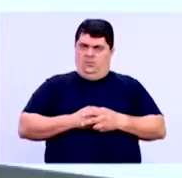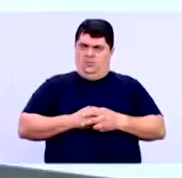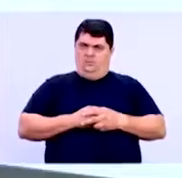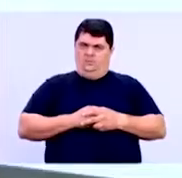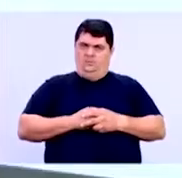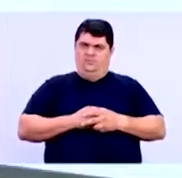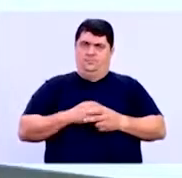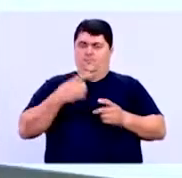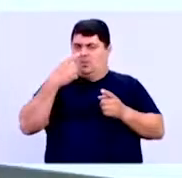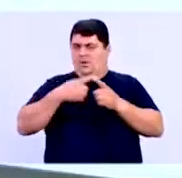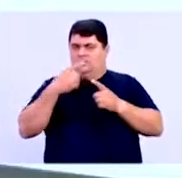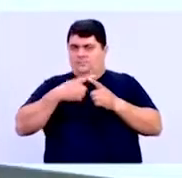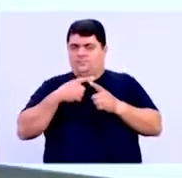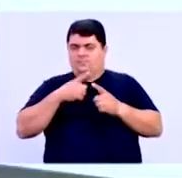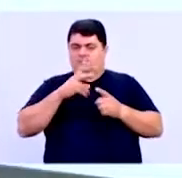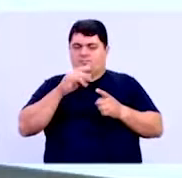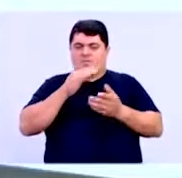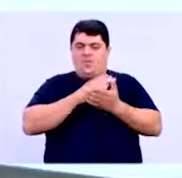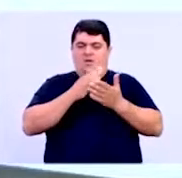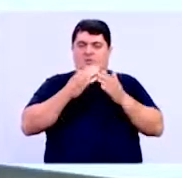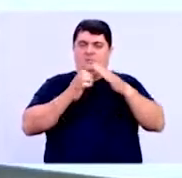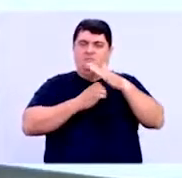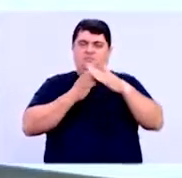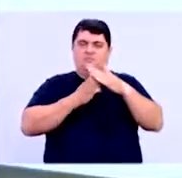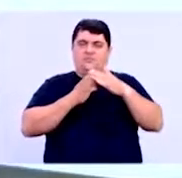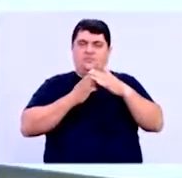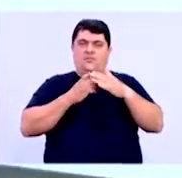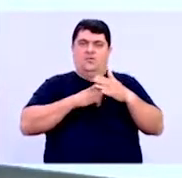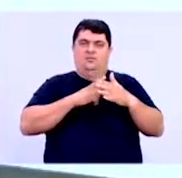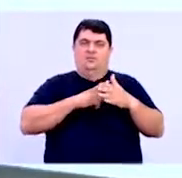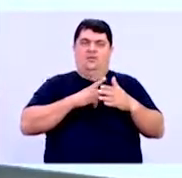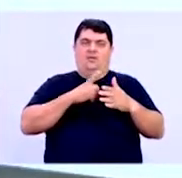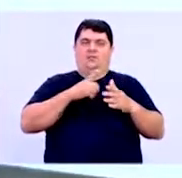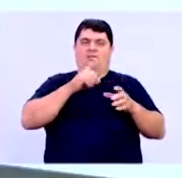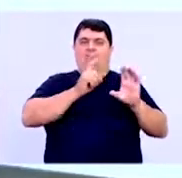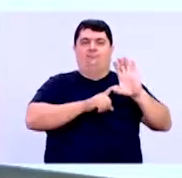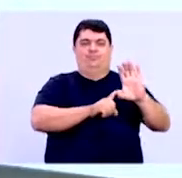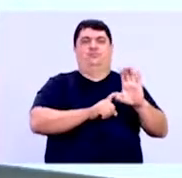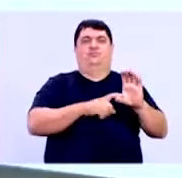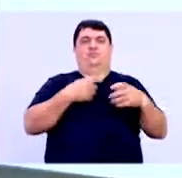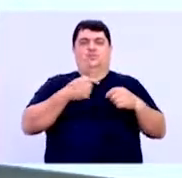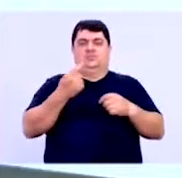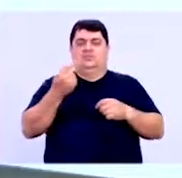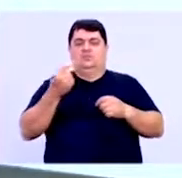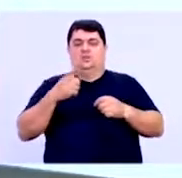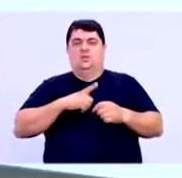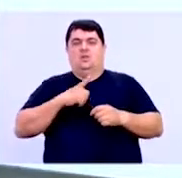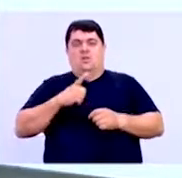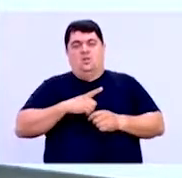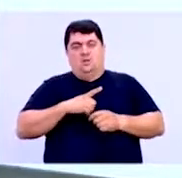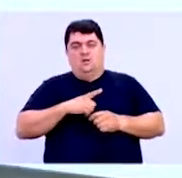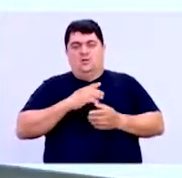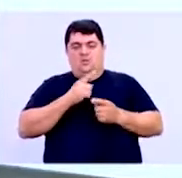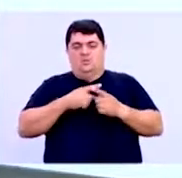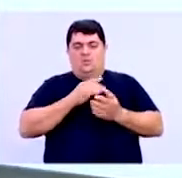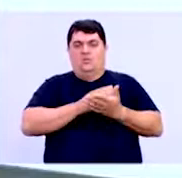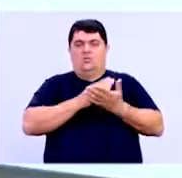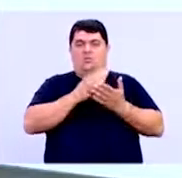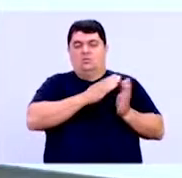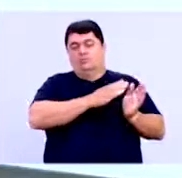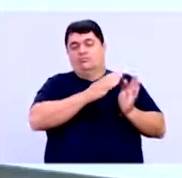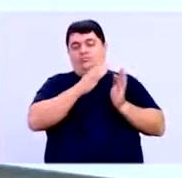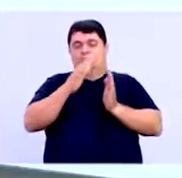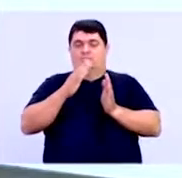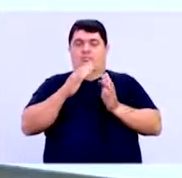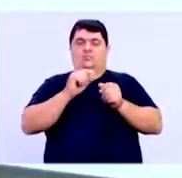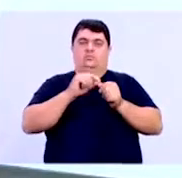quando você vai fazer a abertura de uma empresa, você não começa com saldo negativo. Você precisa ter um saldo credor para começar a desenvolver suas